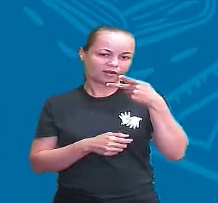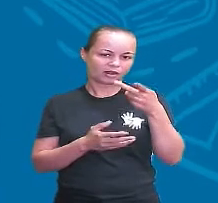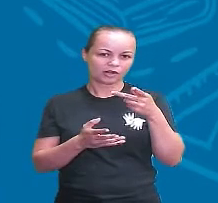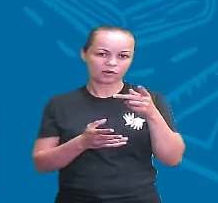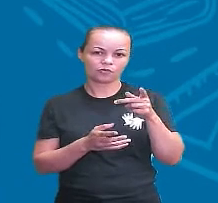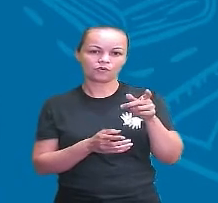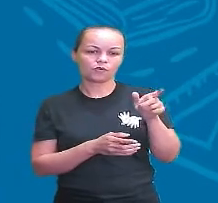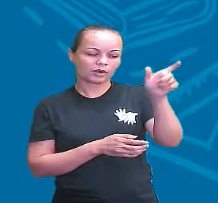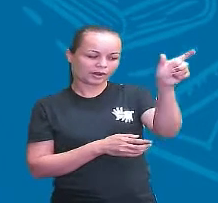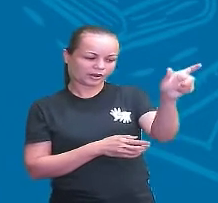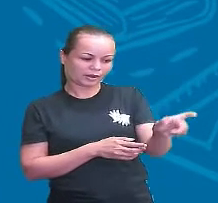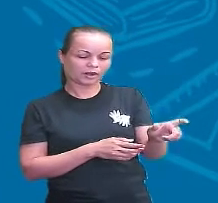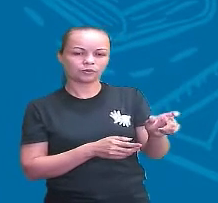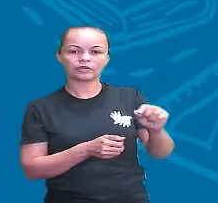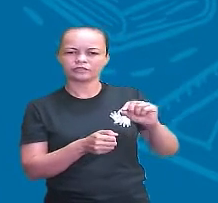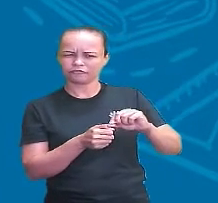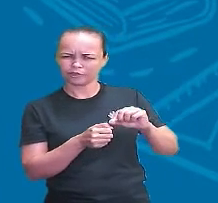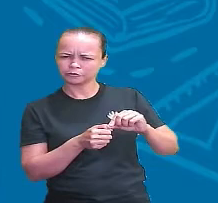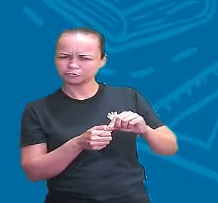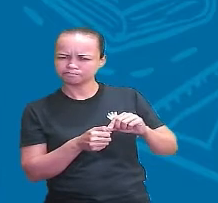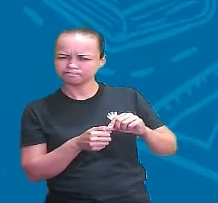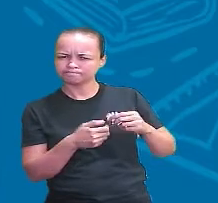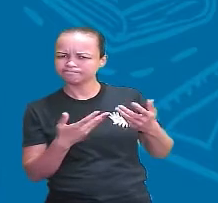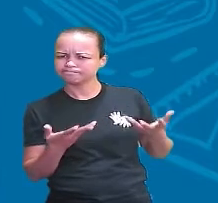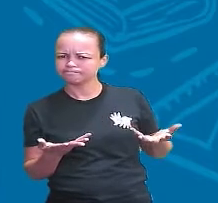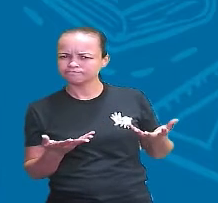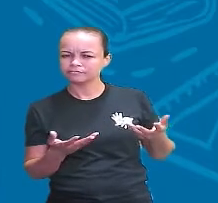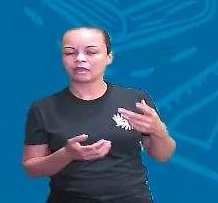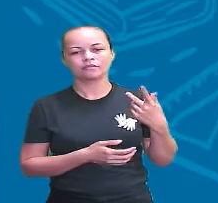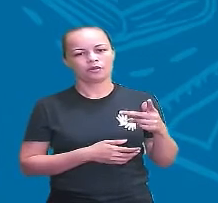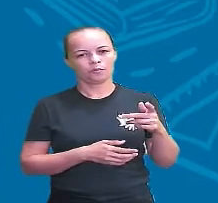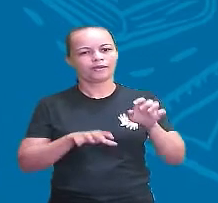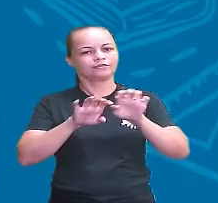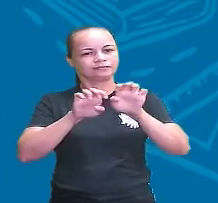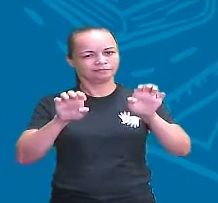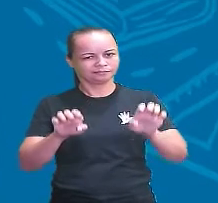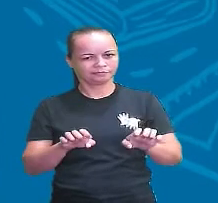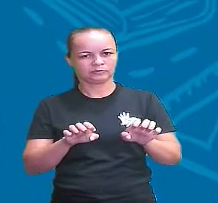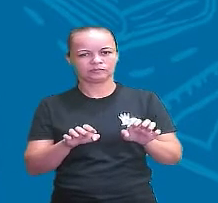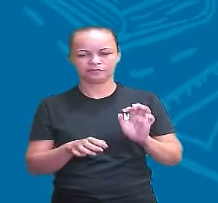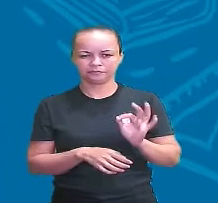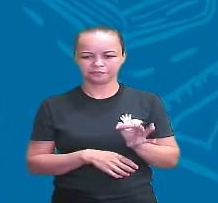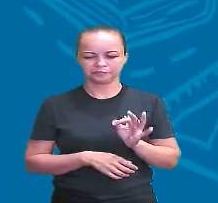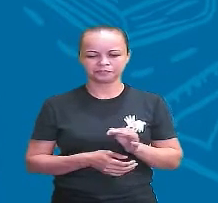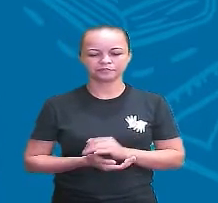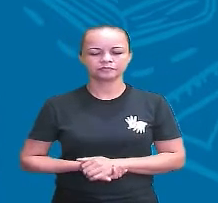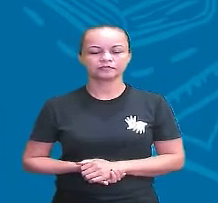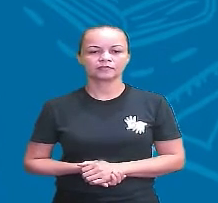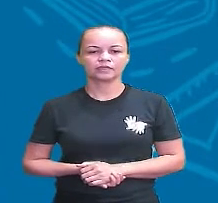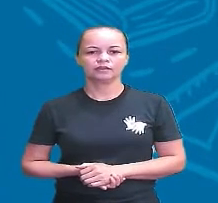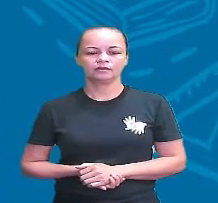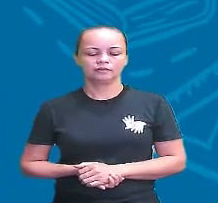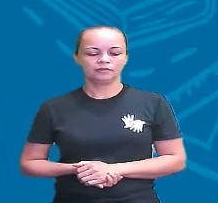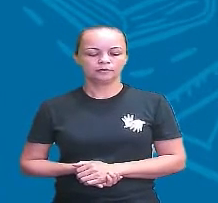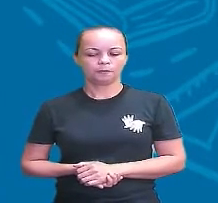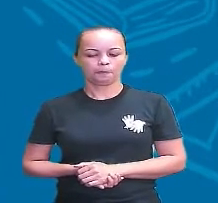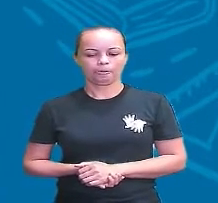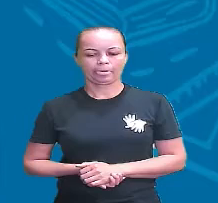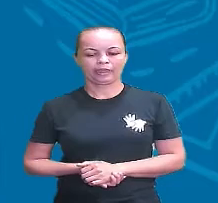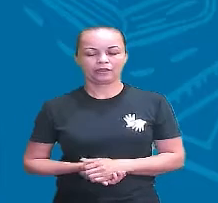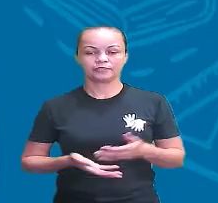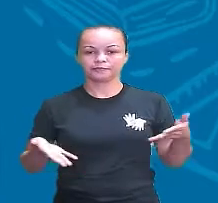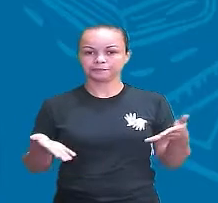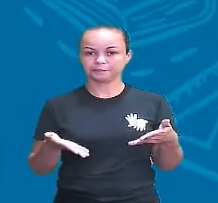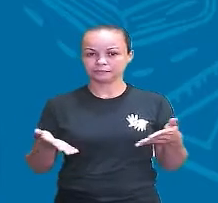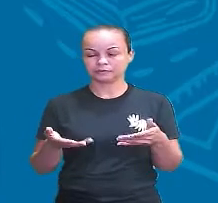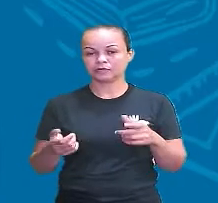ela depois o que ela tem feito. Então, gente, essa é a estrutura, certo? Bom, agora